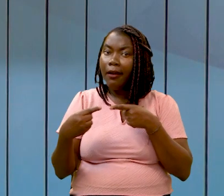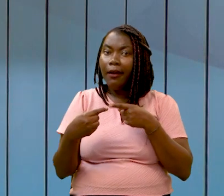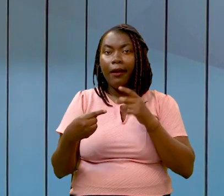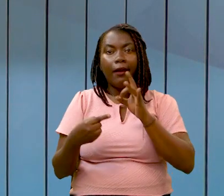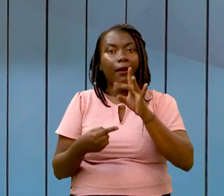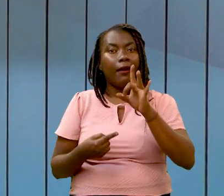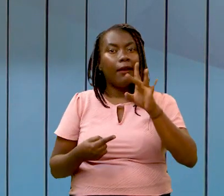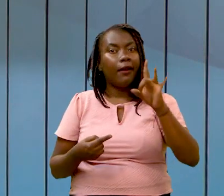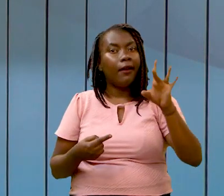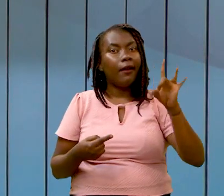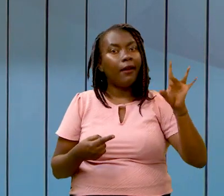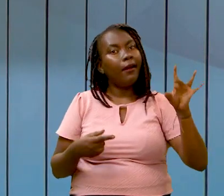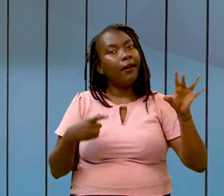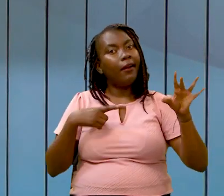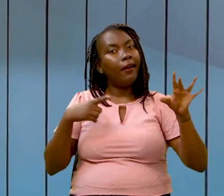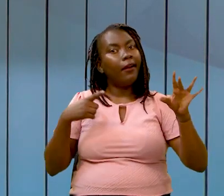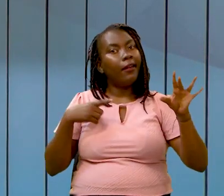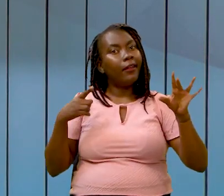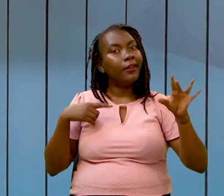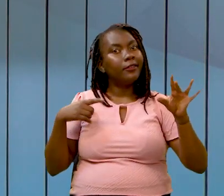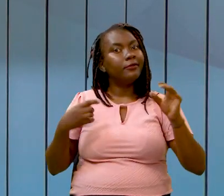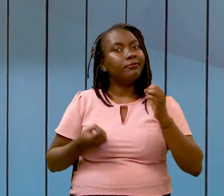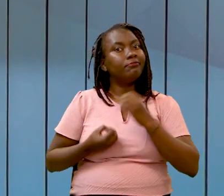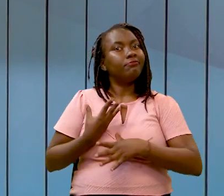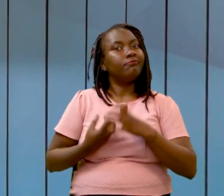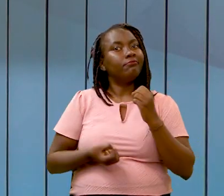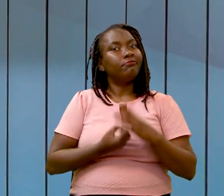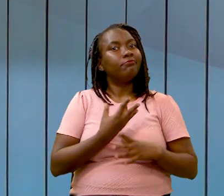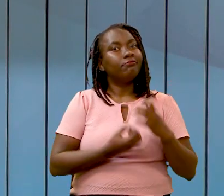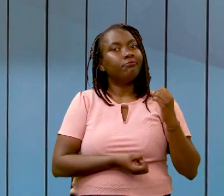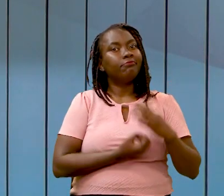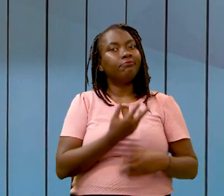pessoa vai tendo aí um gatilho, né, diferente.